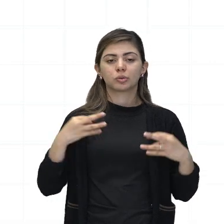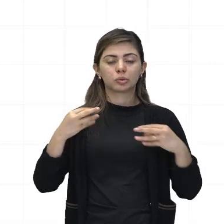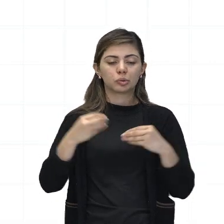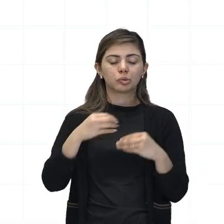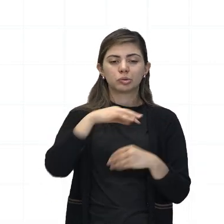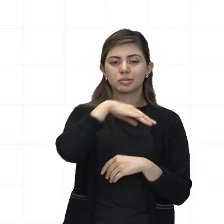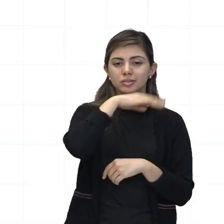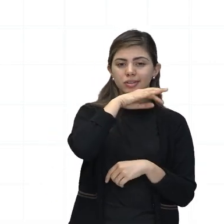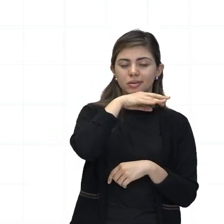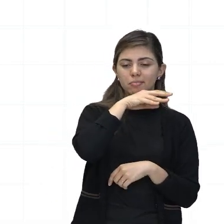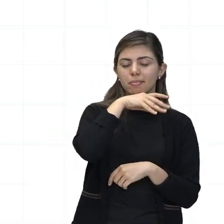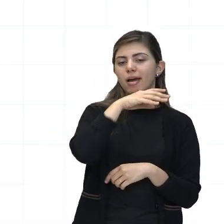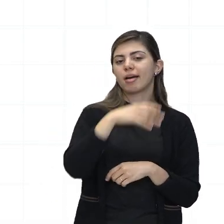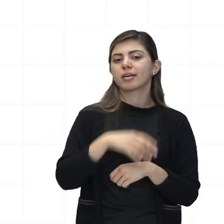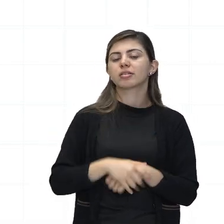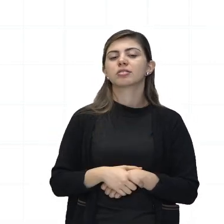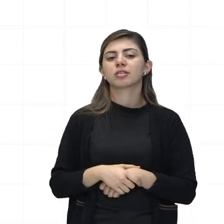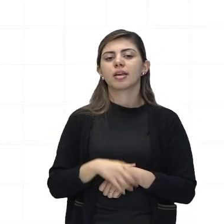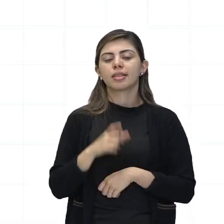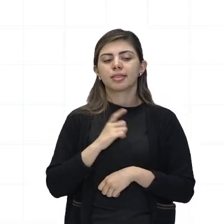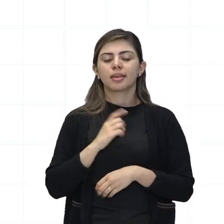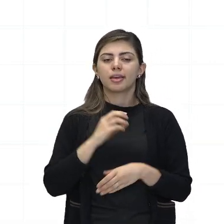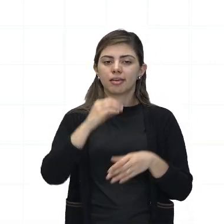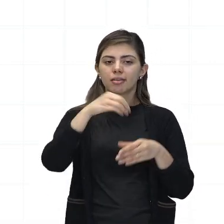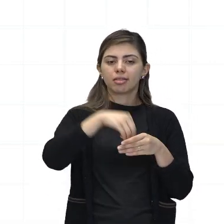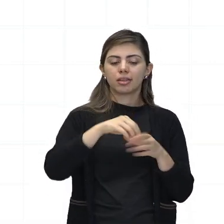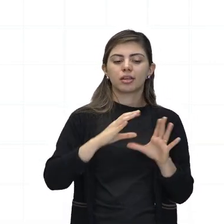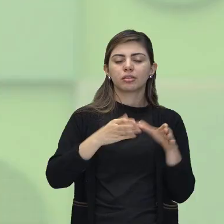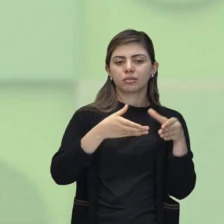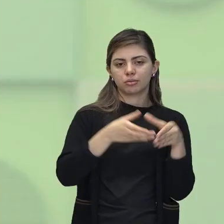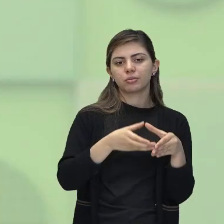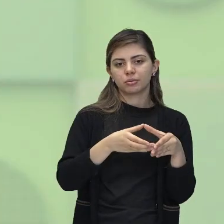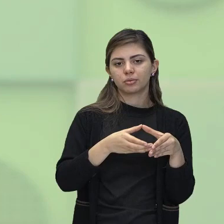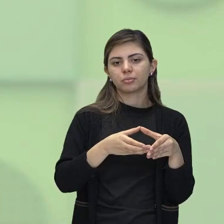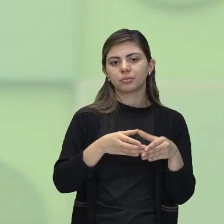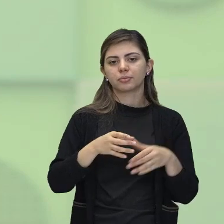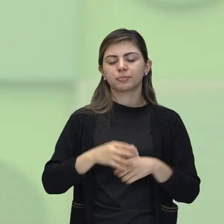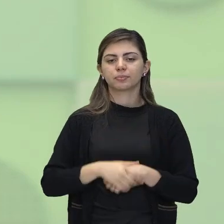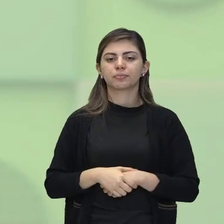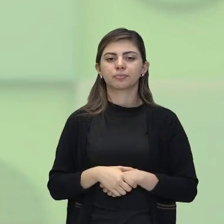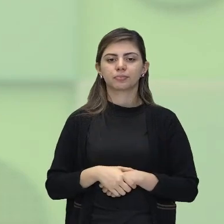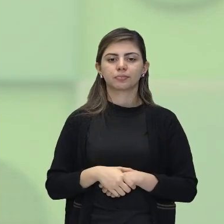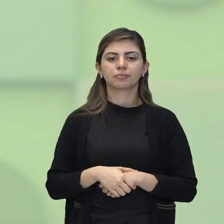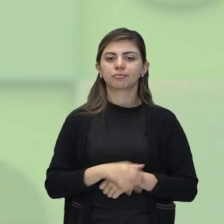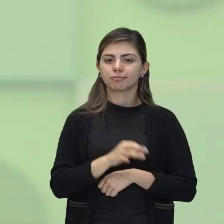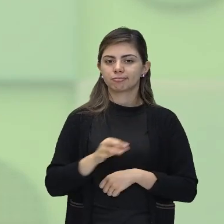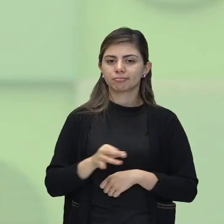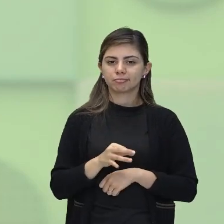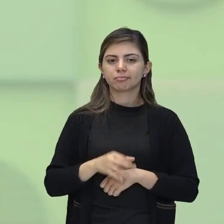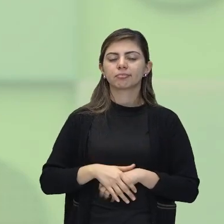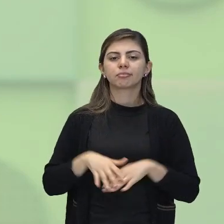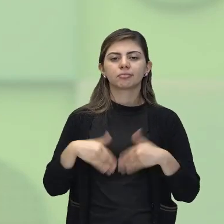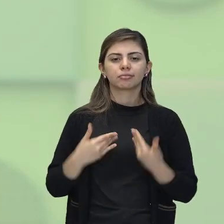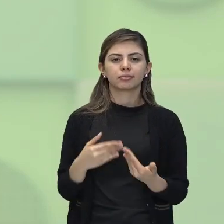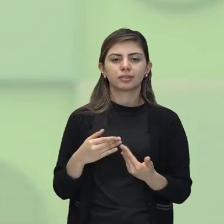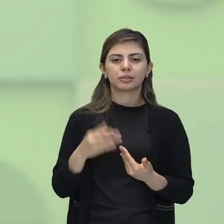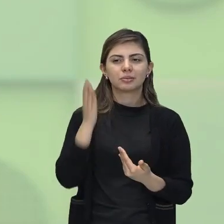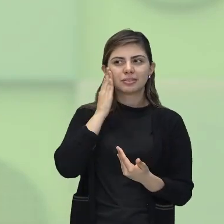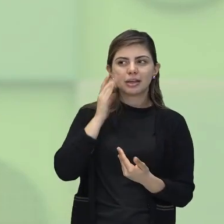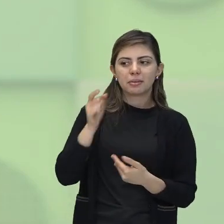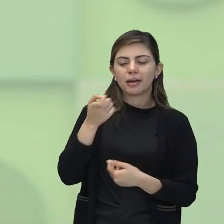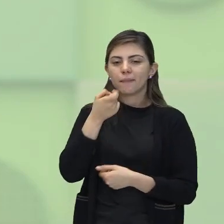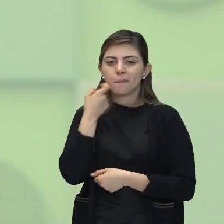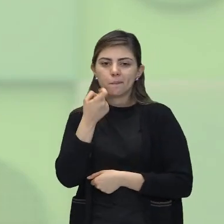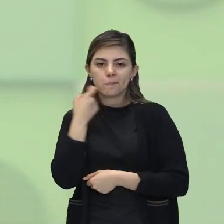eles invertebrados, né, ou vertebrados, todos eles fazem parte do reino animal. Sabe o tambaqui?